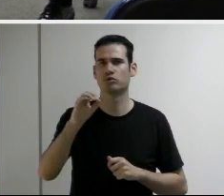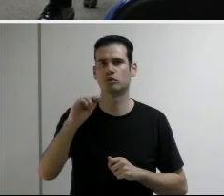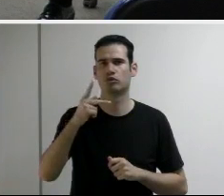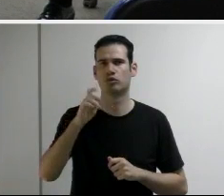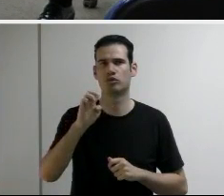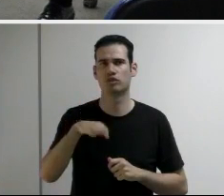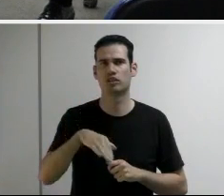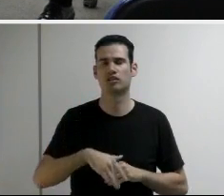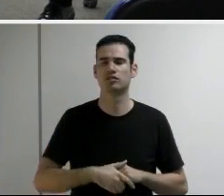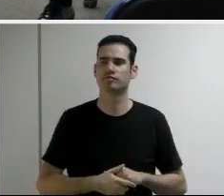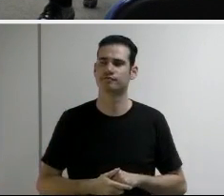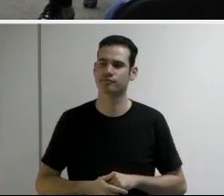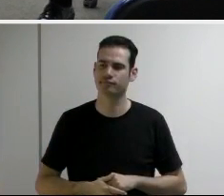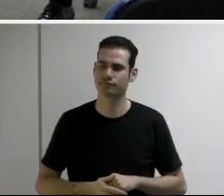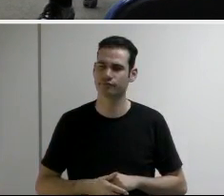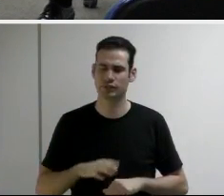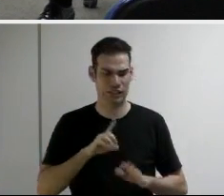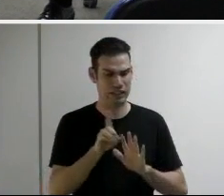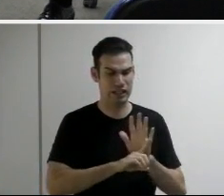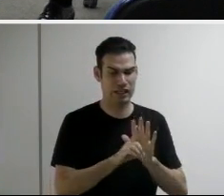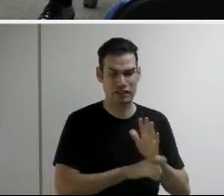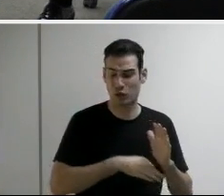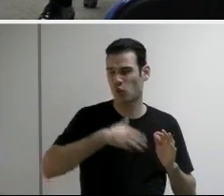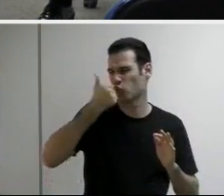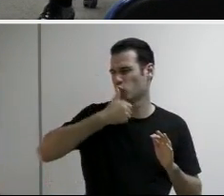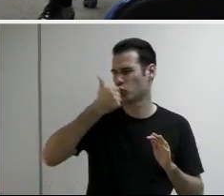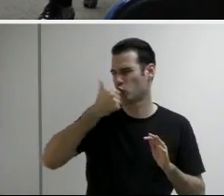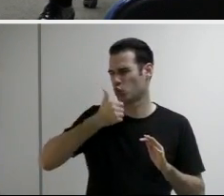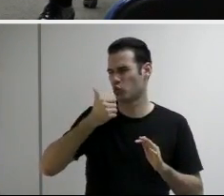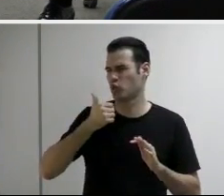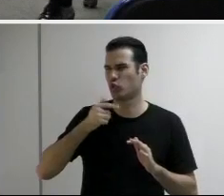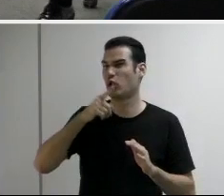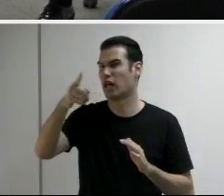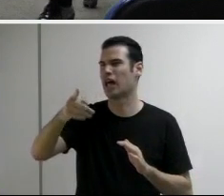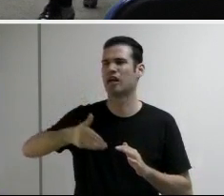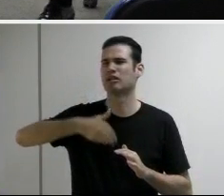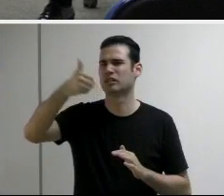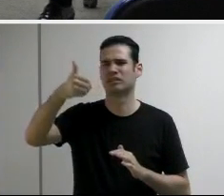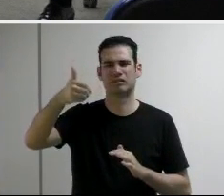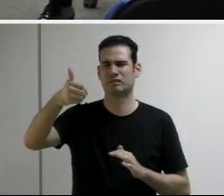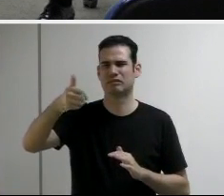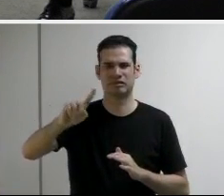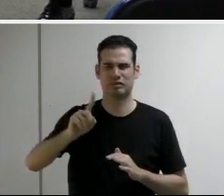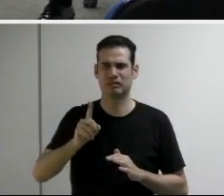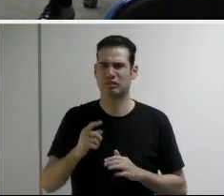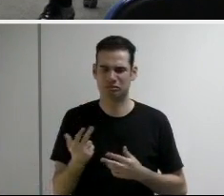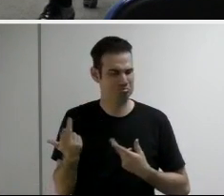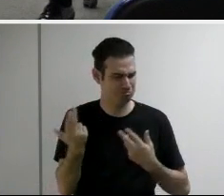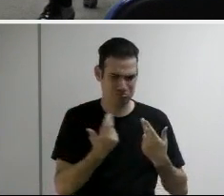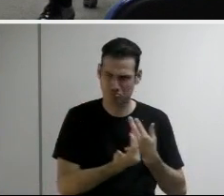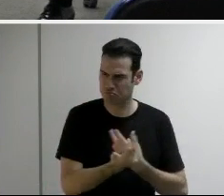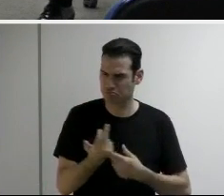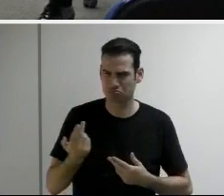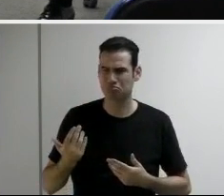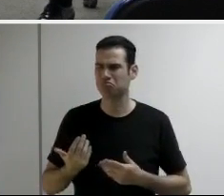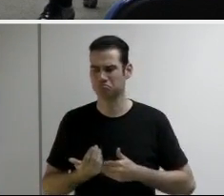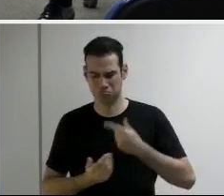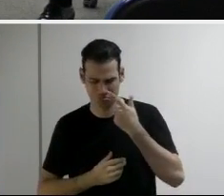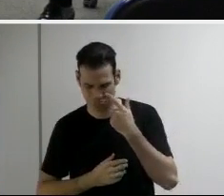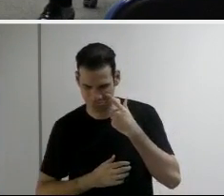nem menos preparada que qualquer outra lei de proteção de dados ou qualquer outra que eu conheço, porque os efeitos práticos da implementação ainda estão para ser